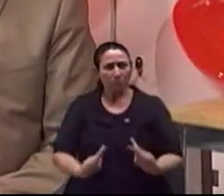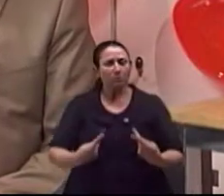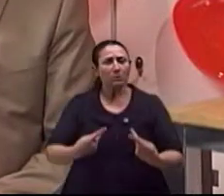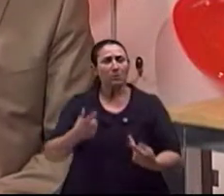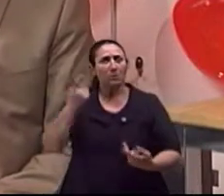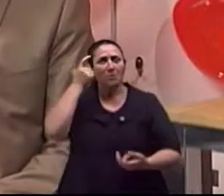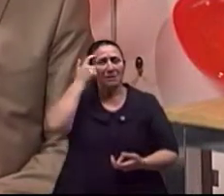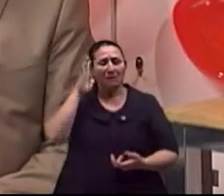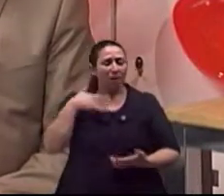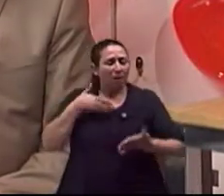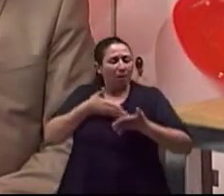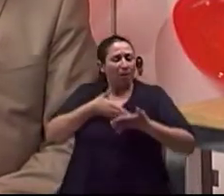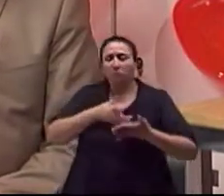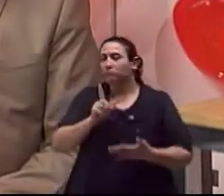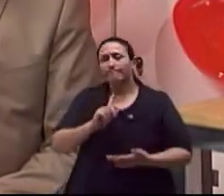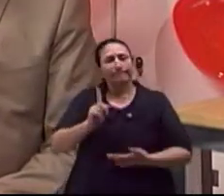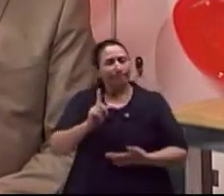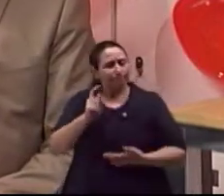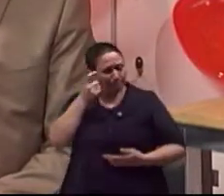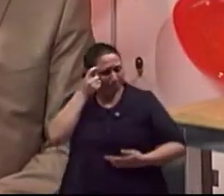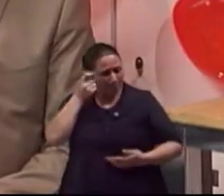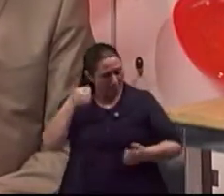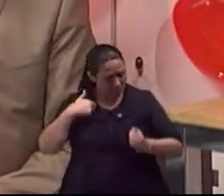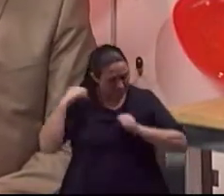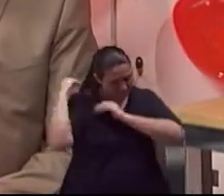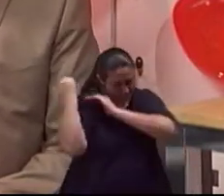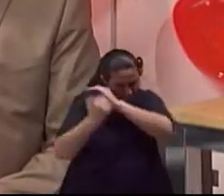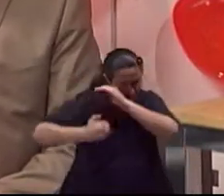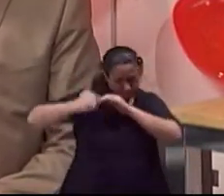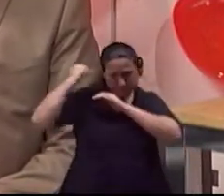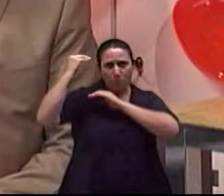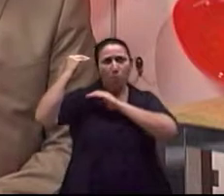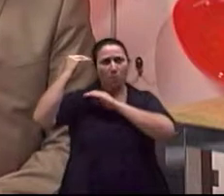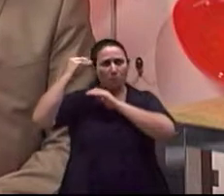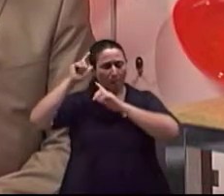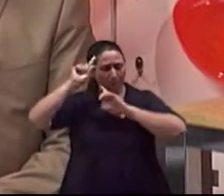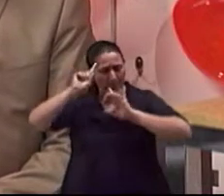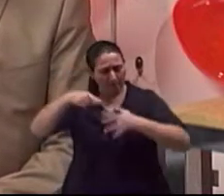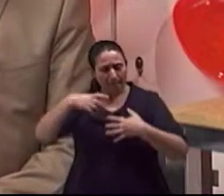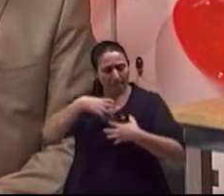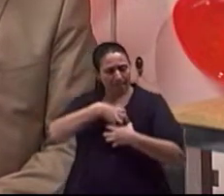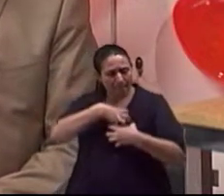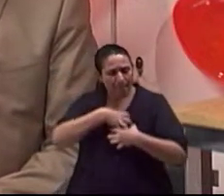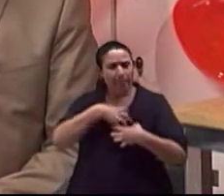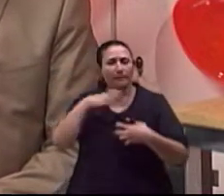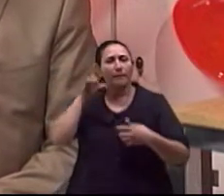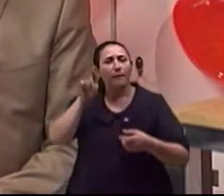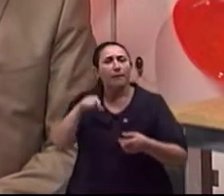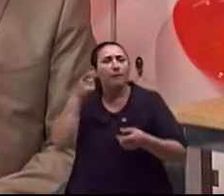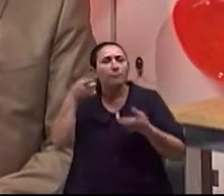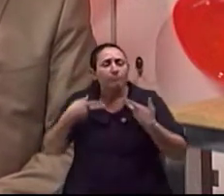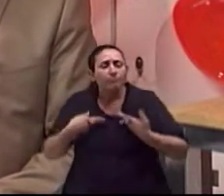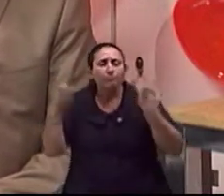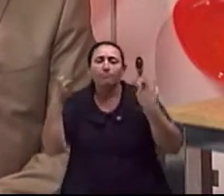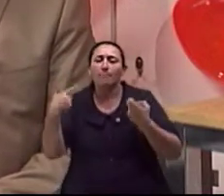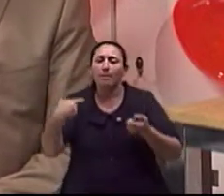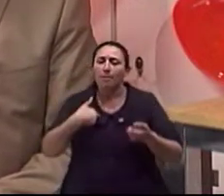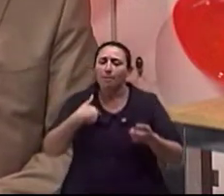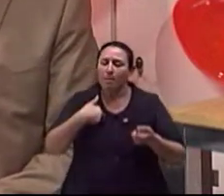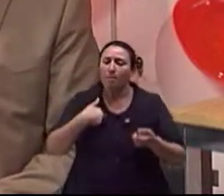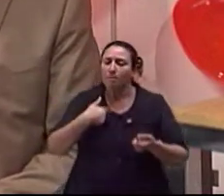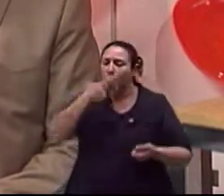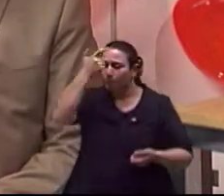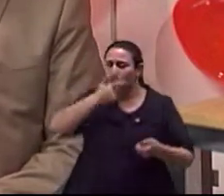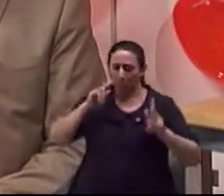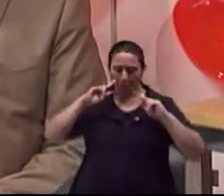busca de ir além de si mesmo de transcender o próprio ego faz com que a gente consiga entender que o ser humano de fato